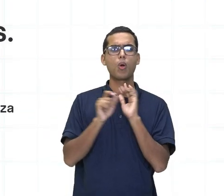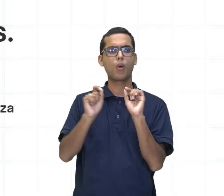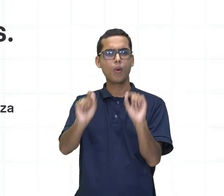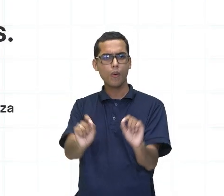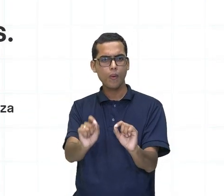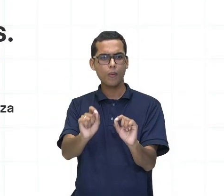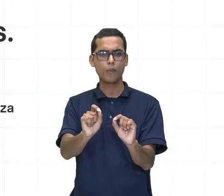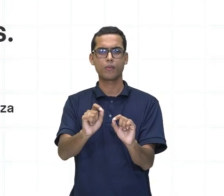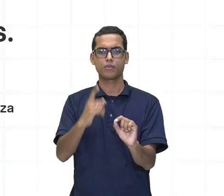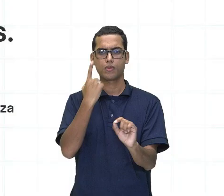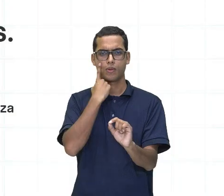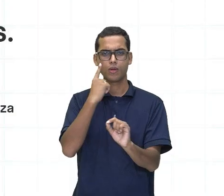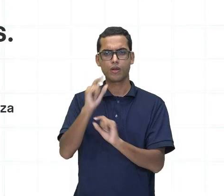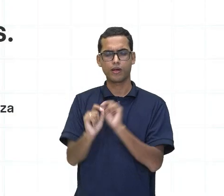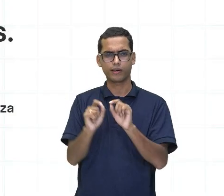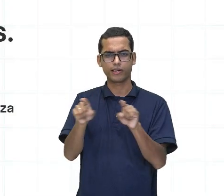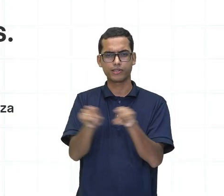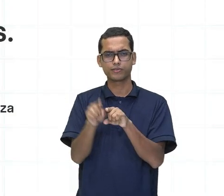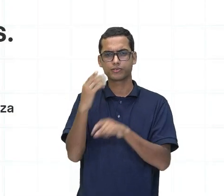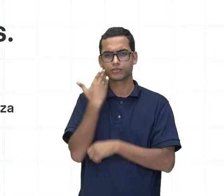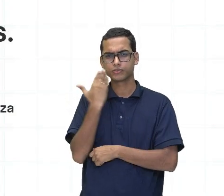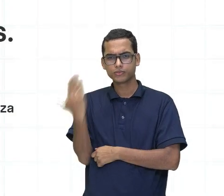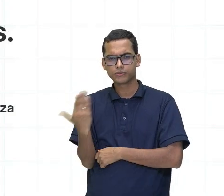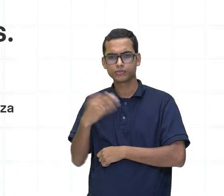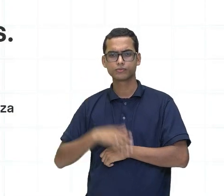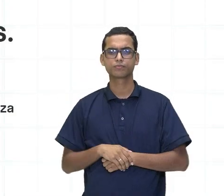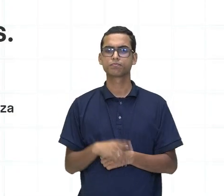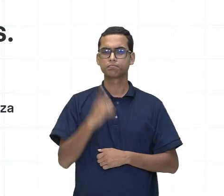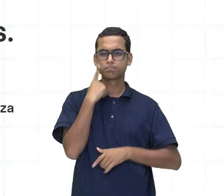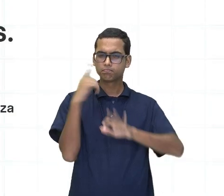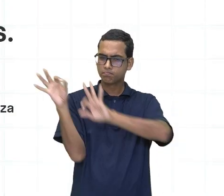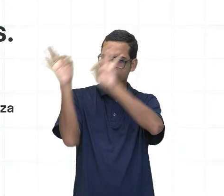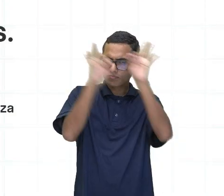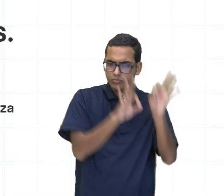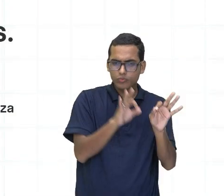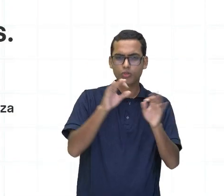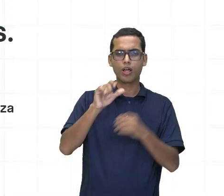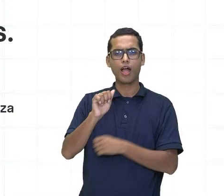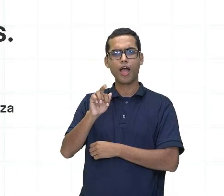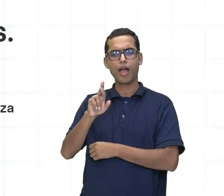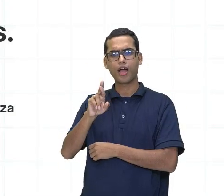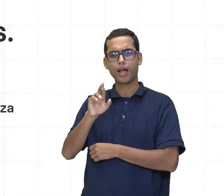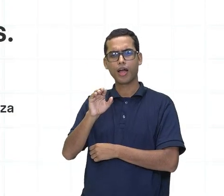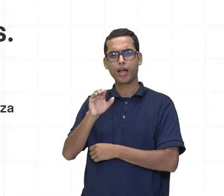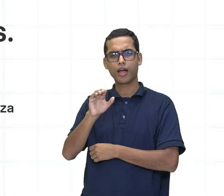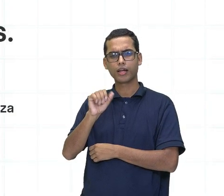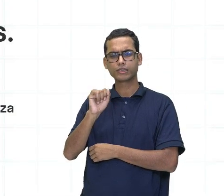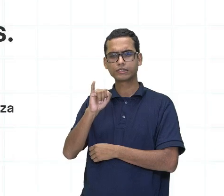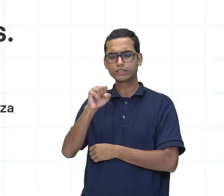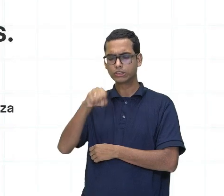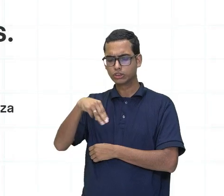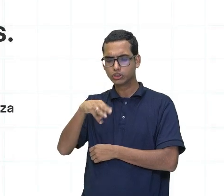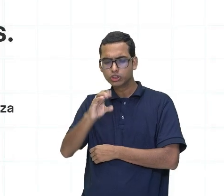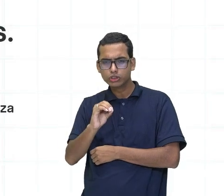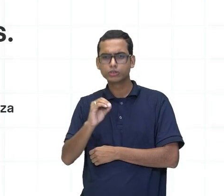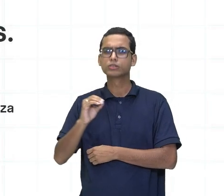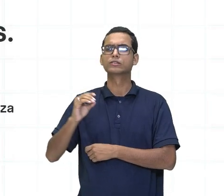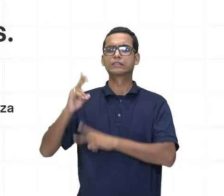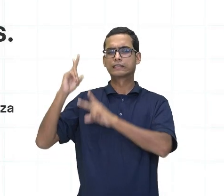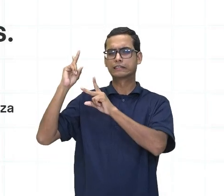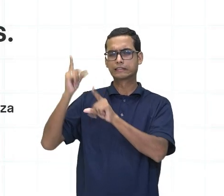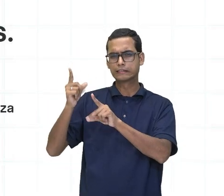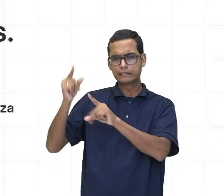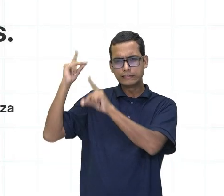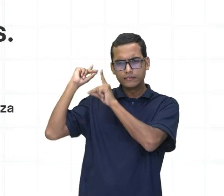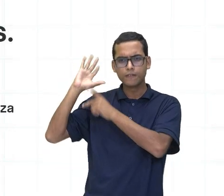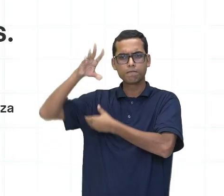de suas narrativas, né? Então vejam aí que o Márcio Souza, ele tem essa intenção de desvendar a Amazônia.